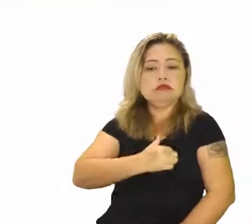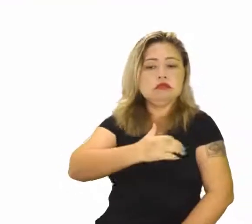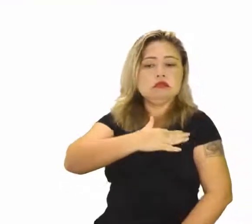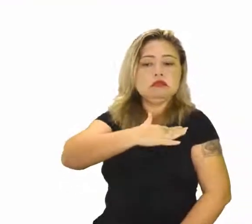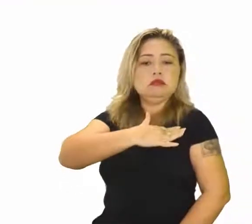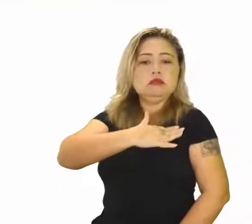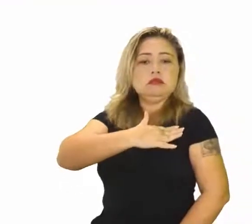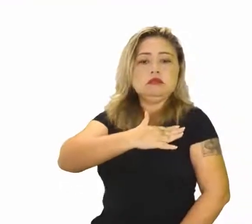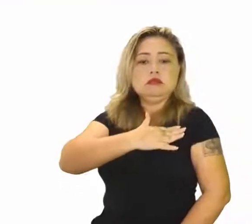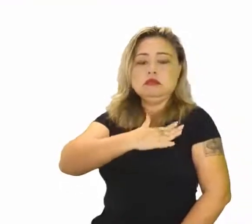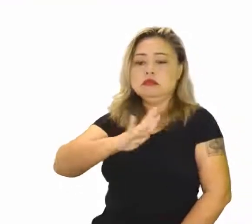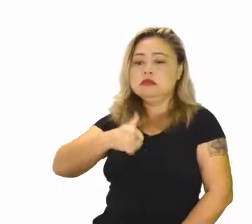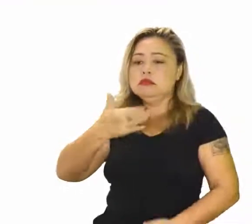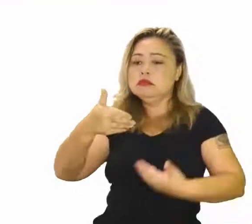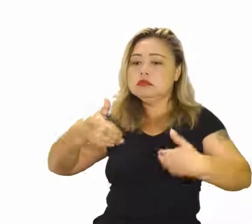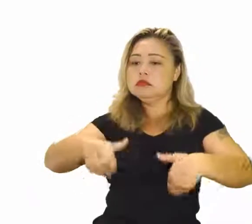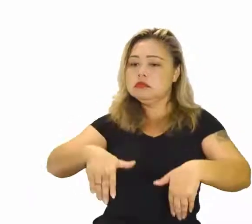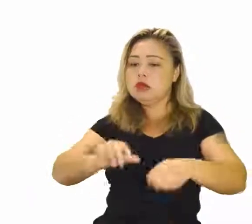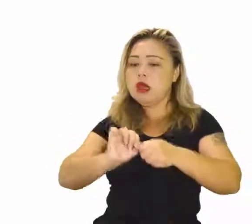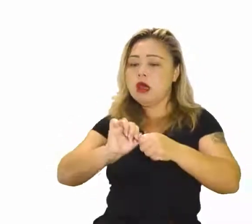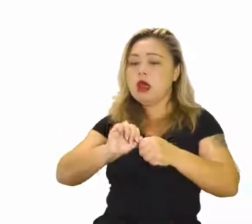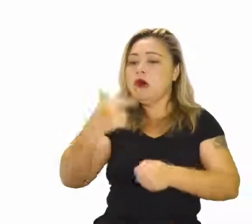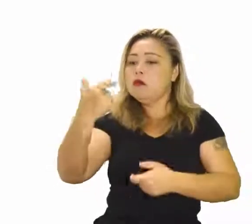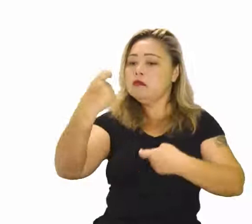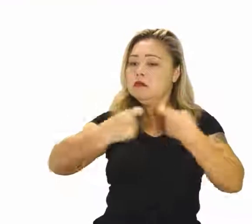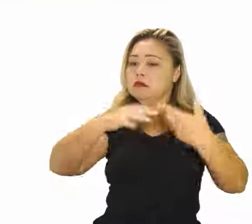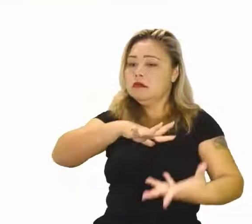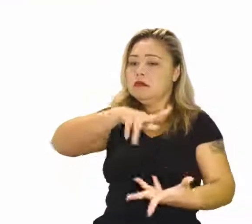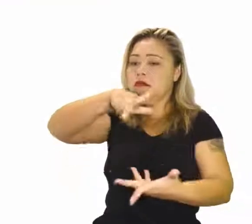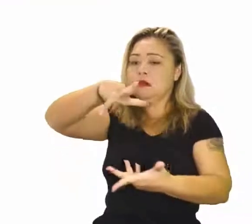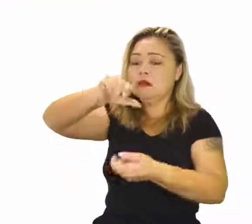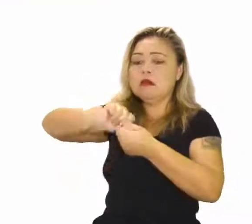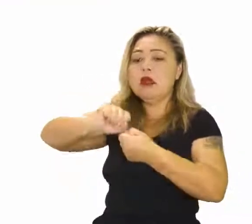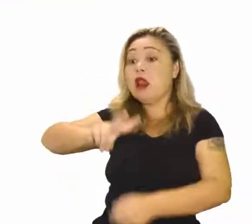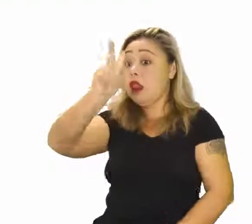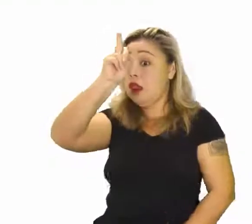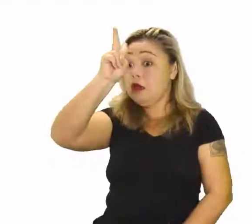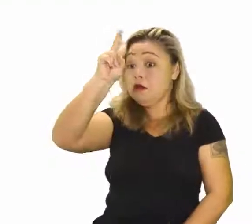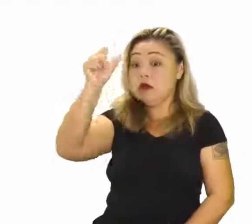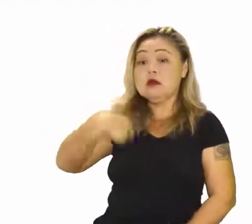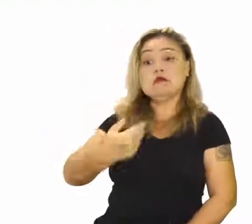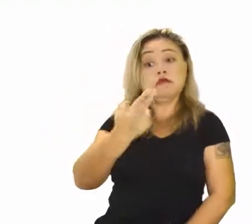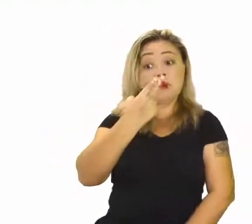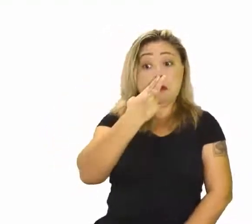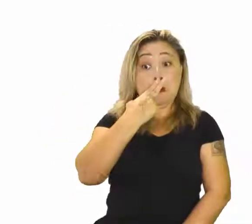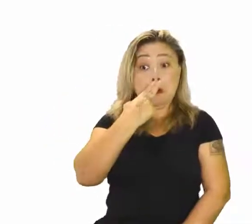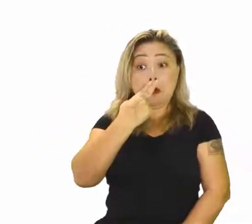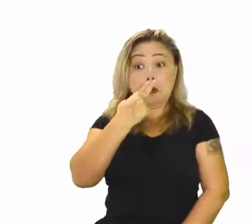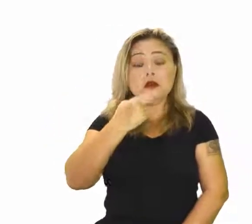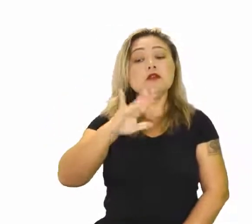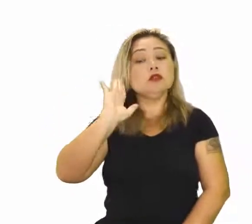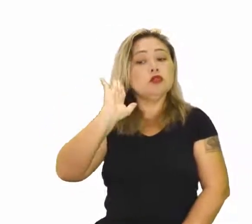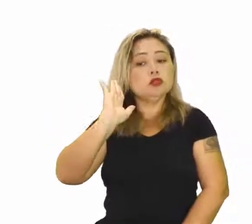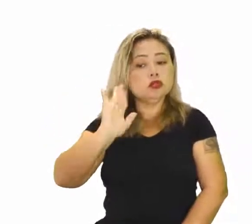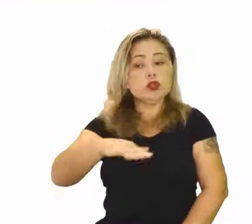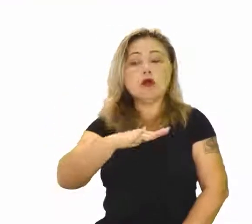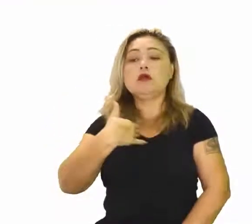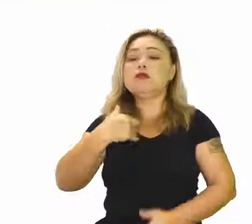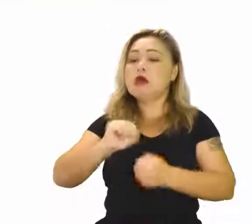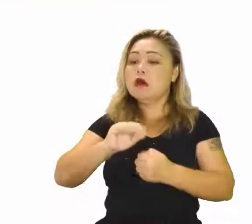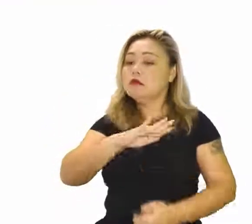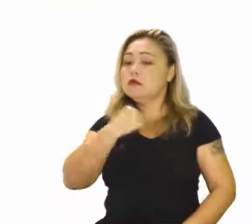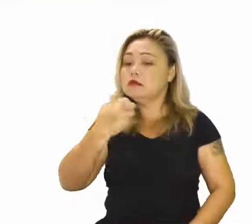nazista rendendo-se na Segunda Guerra Mundial. Lembrando que aí o Hitler já estava morto, tinha cometido